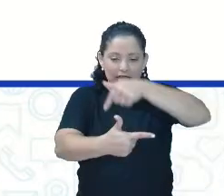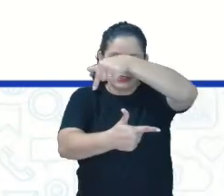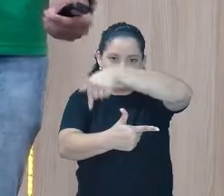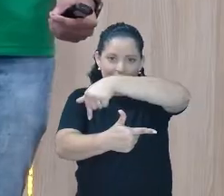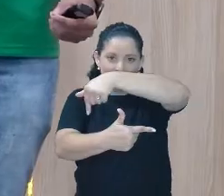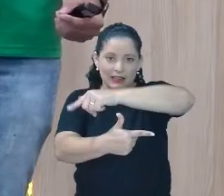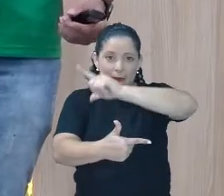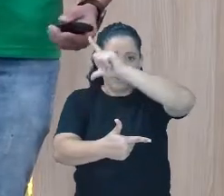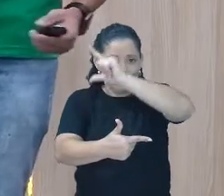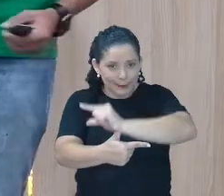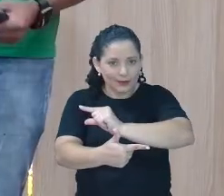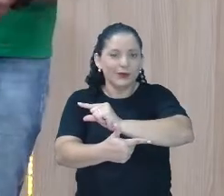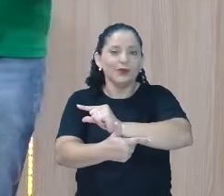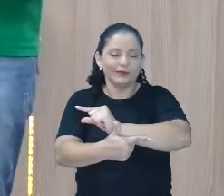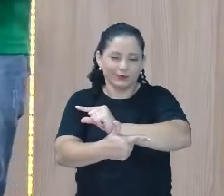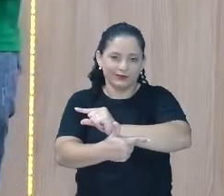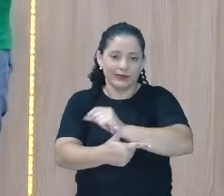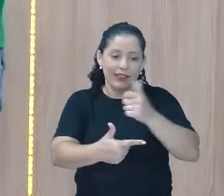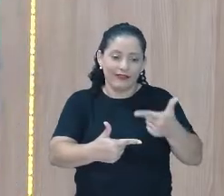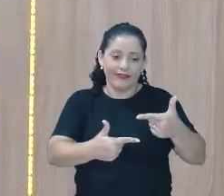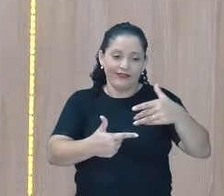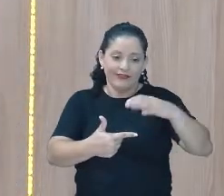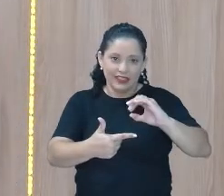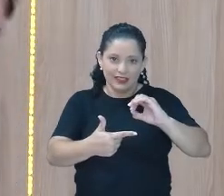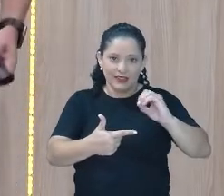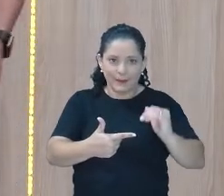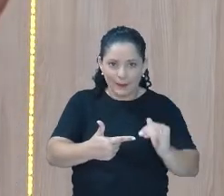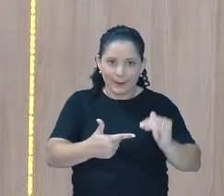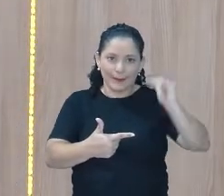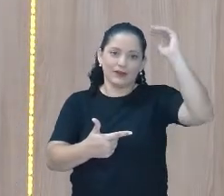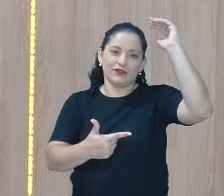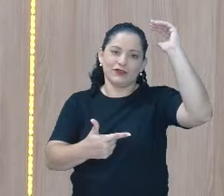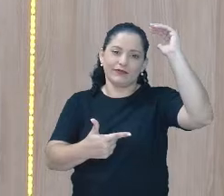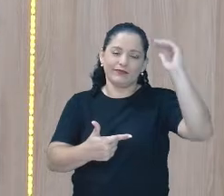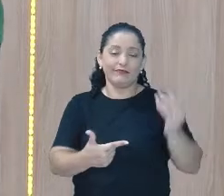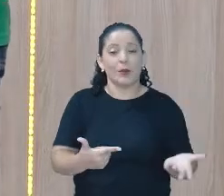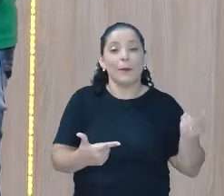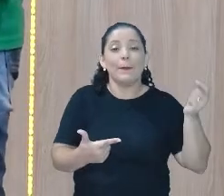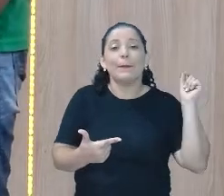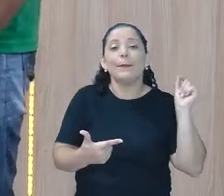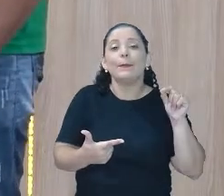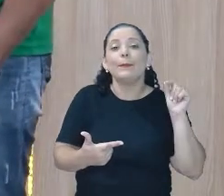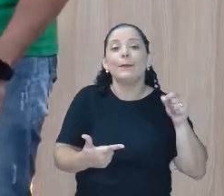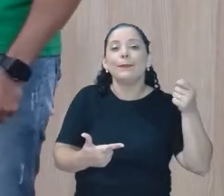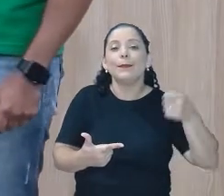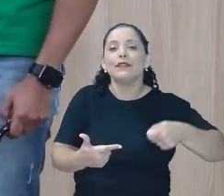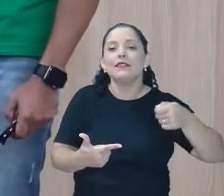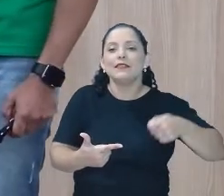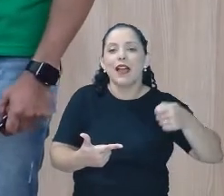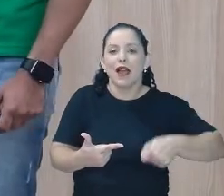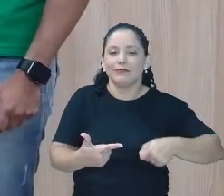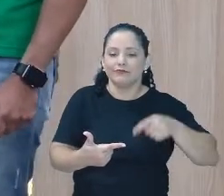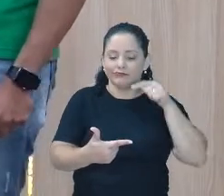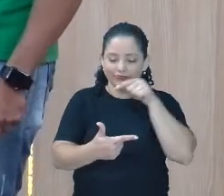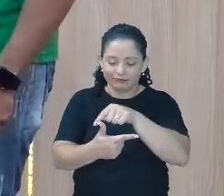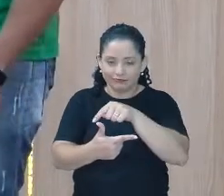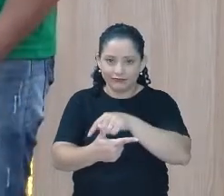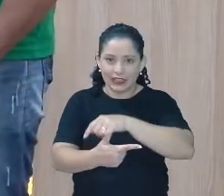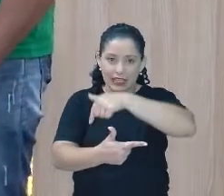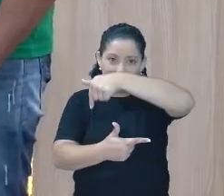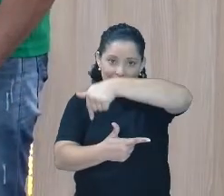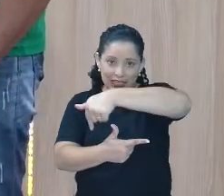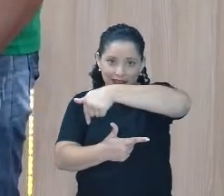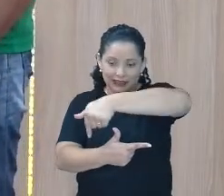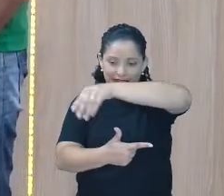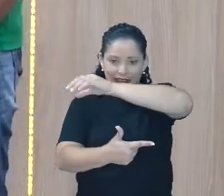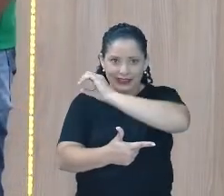menor que o 20. Então, se o 7 ele é menor que 20, eu preciso adicionar um zerinho ali, certo?